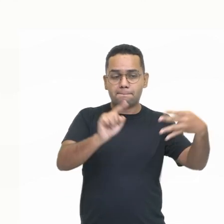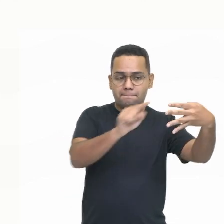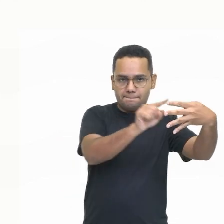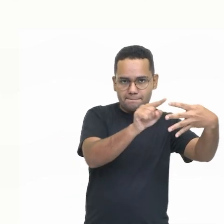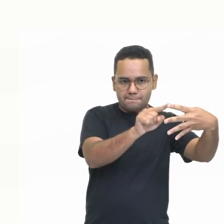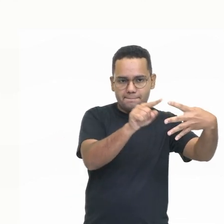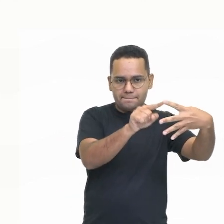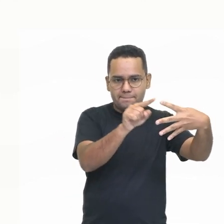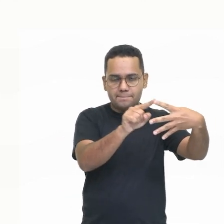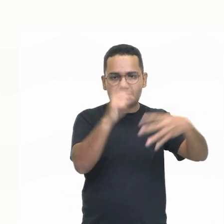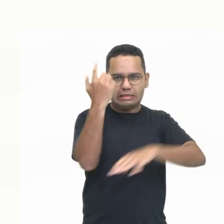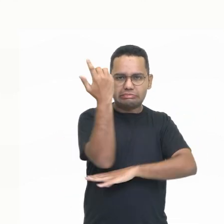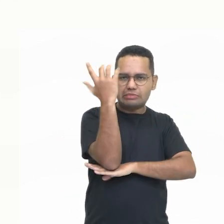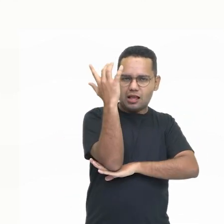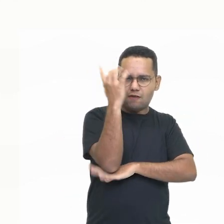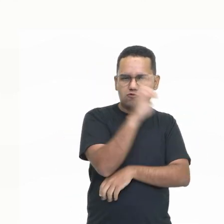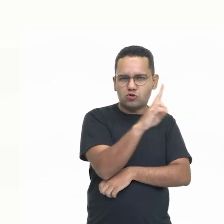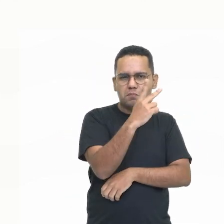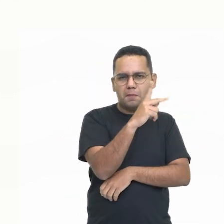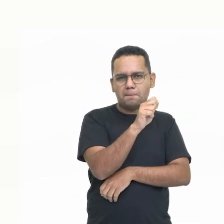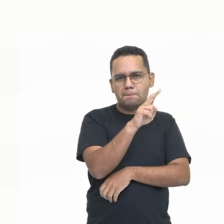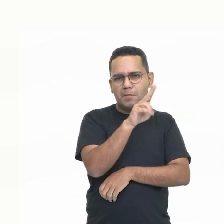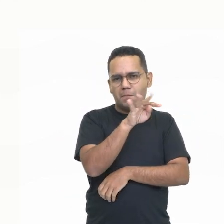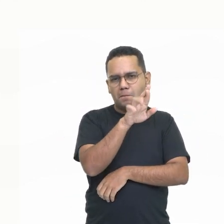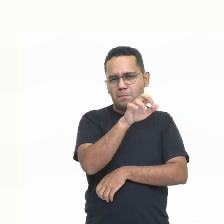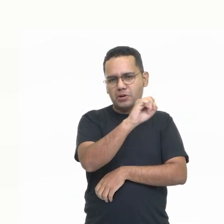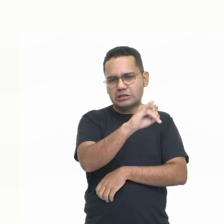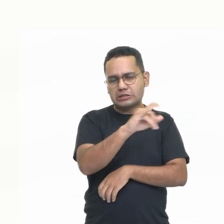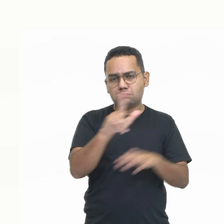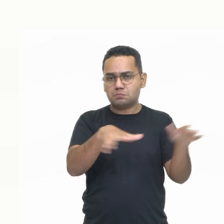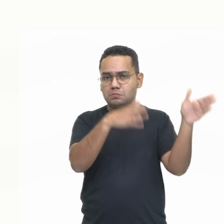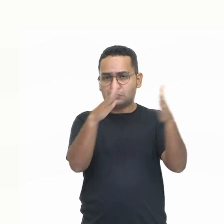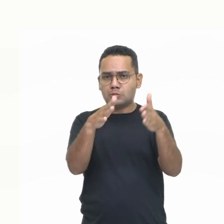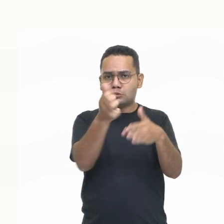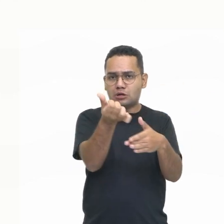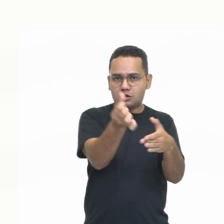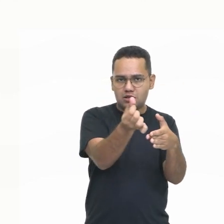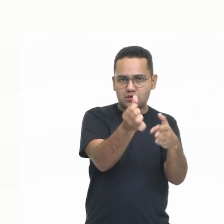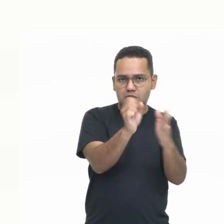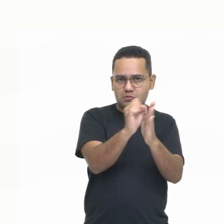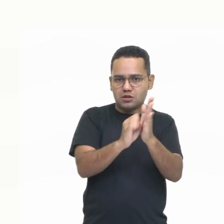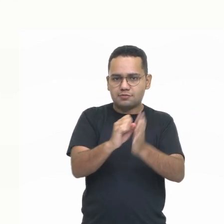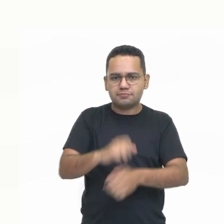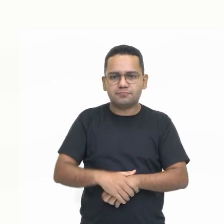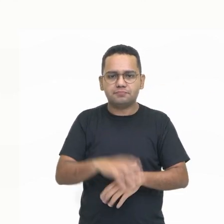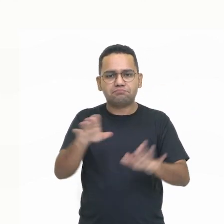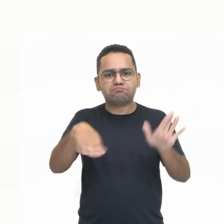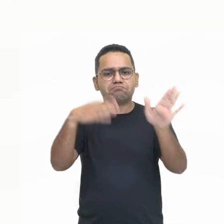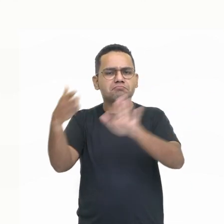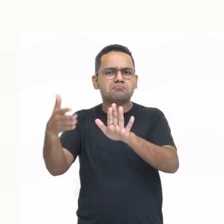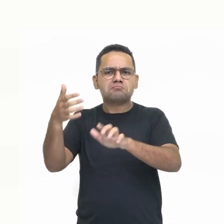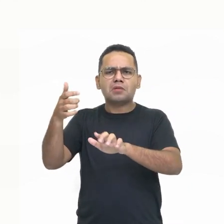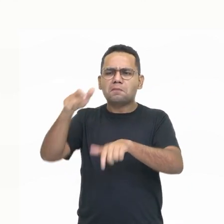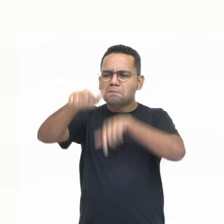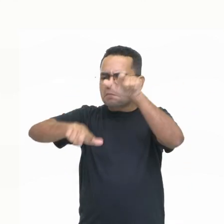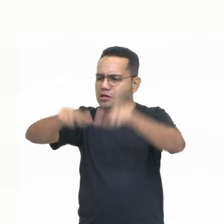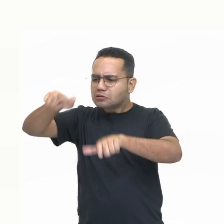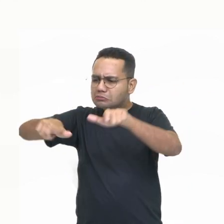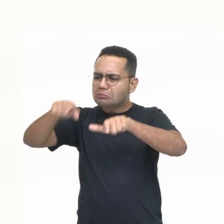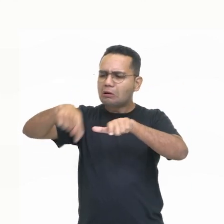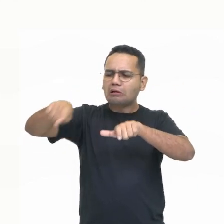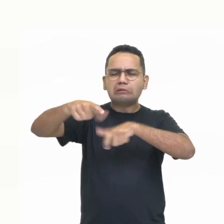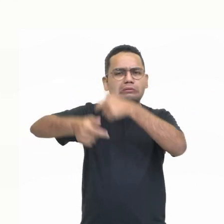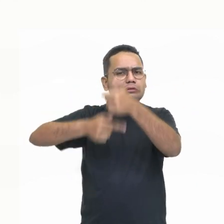ciclo do pau-brasil, ali pelo século XVI, o trabalho motriz, a força motriz